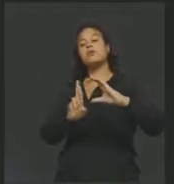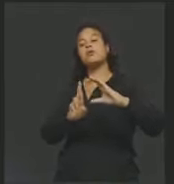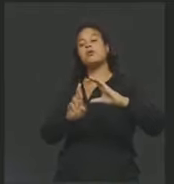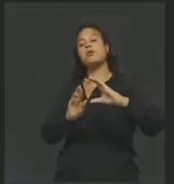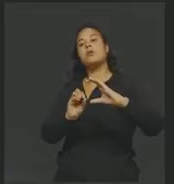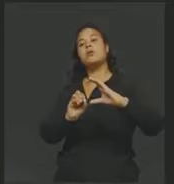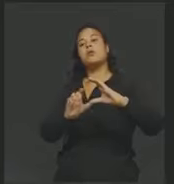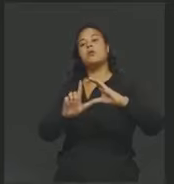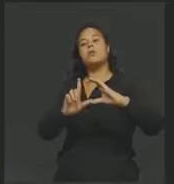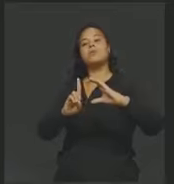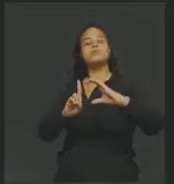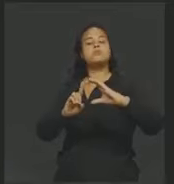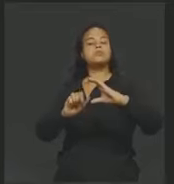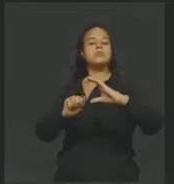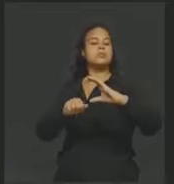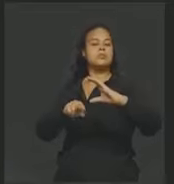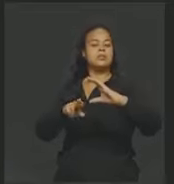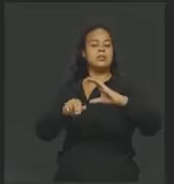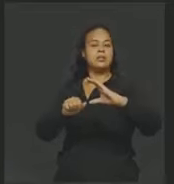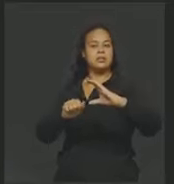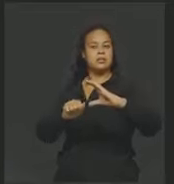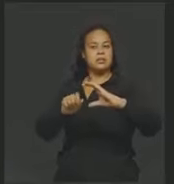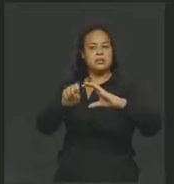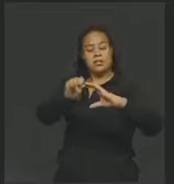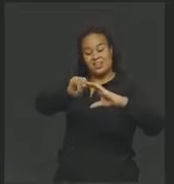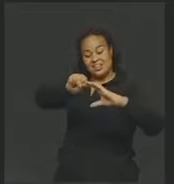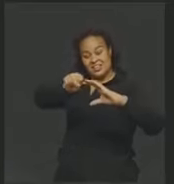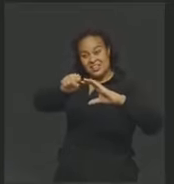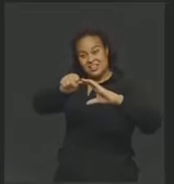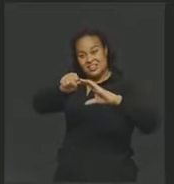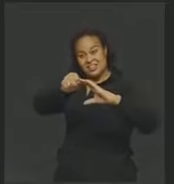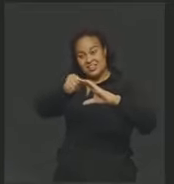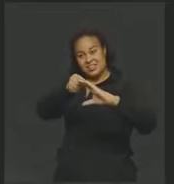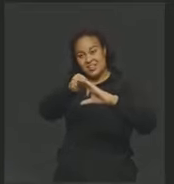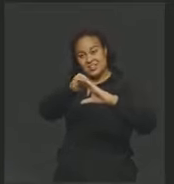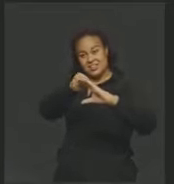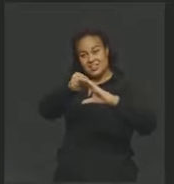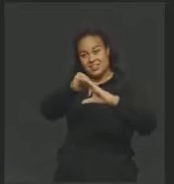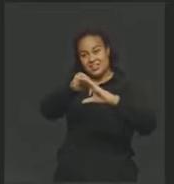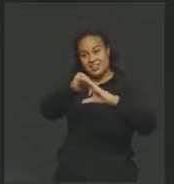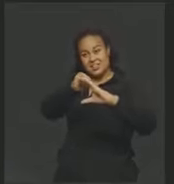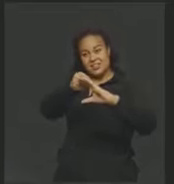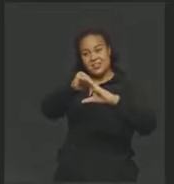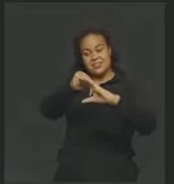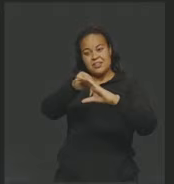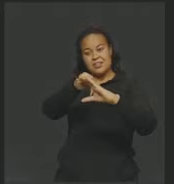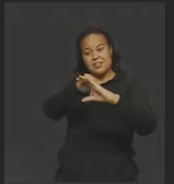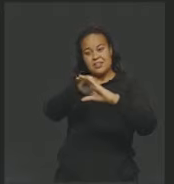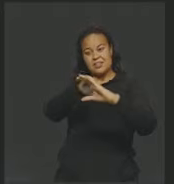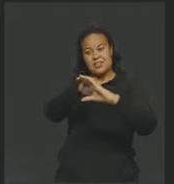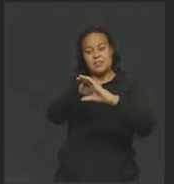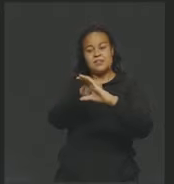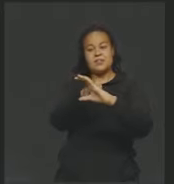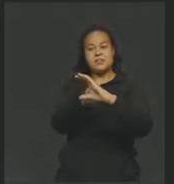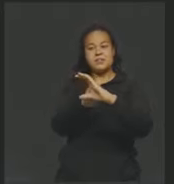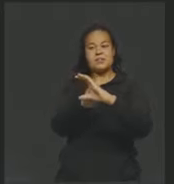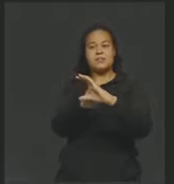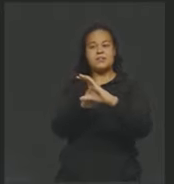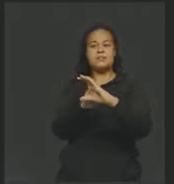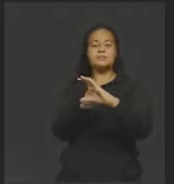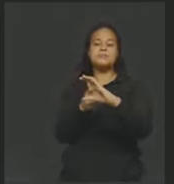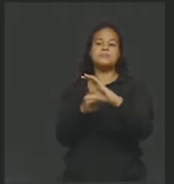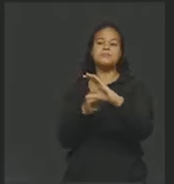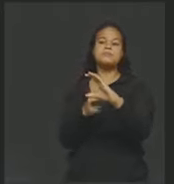roldana. Essa corda aqui, ó. Vou continuar com a cor branca para a corda. Essa corda aqui, que tá vindo aqui, ó.